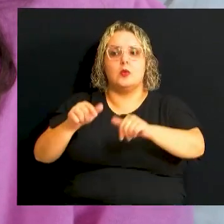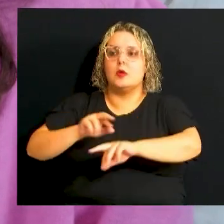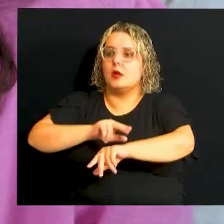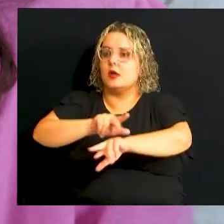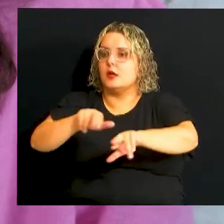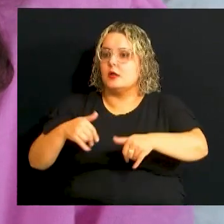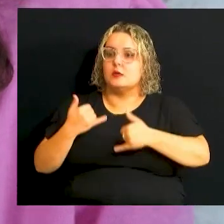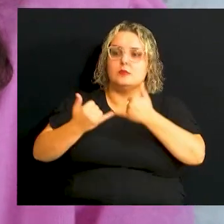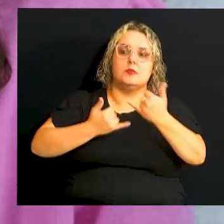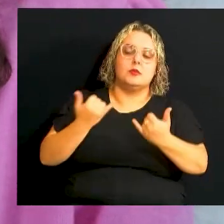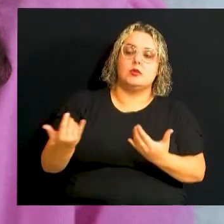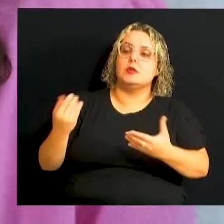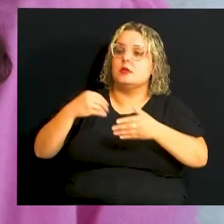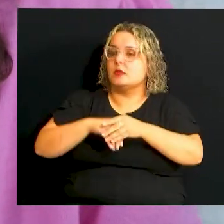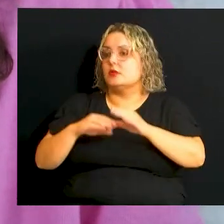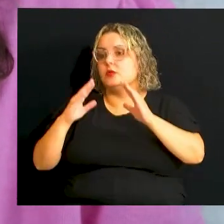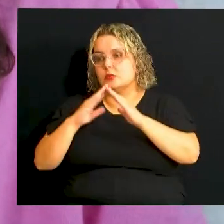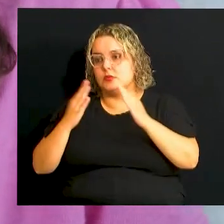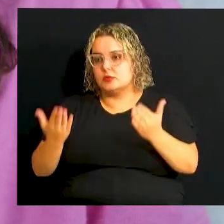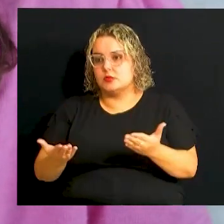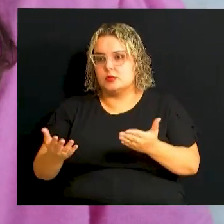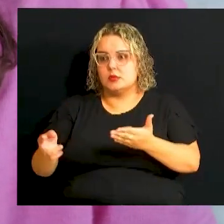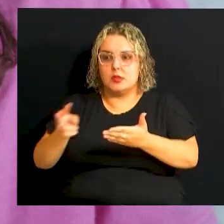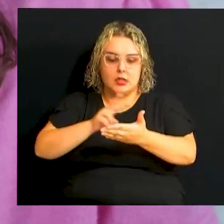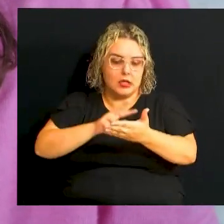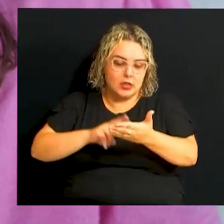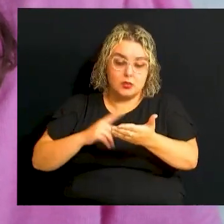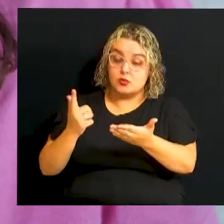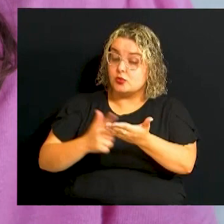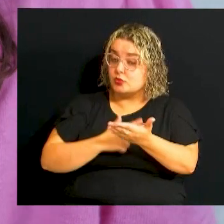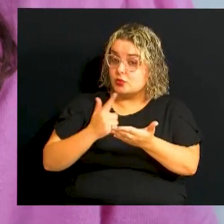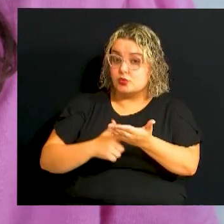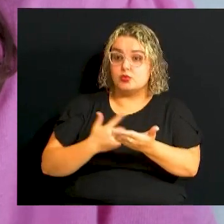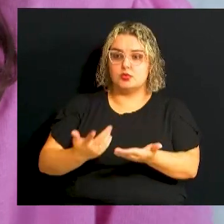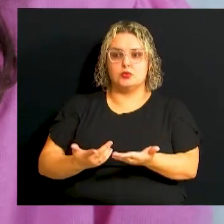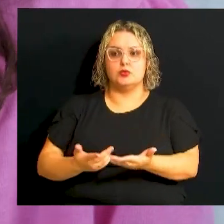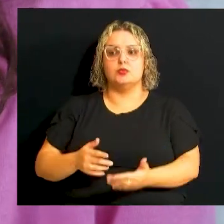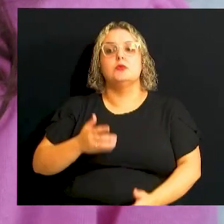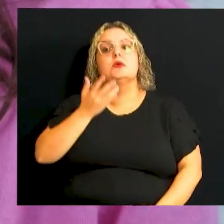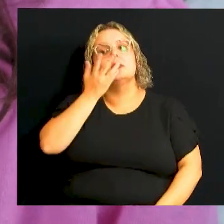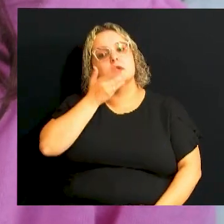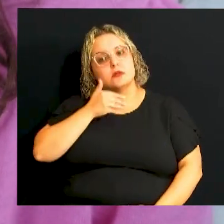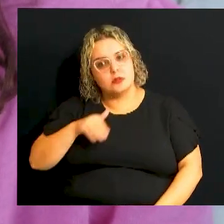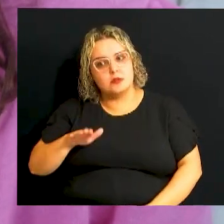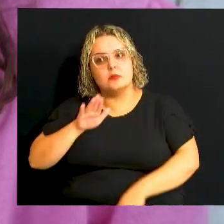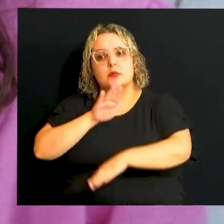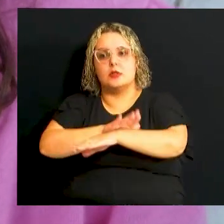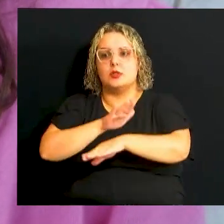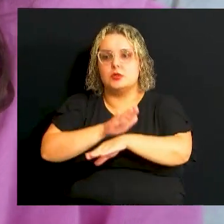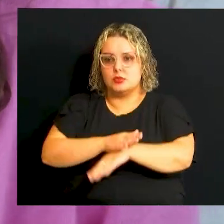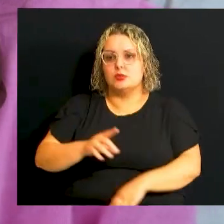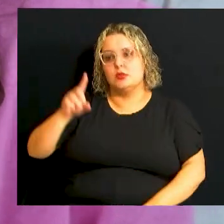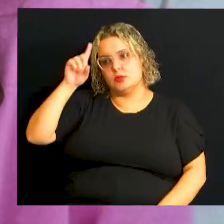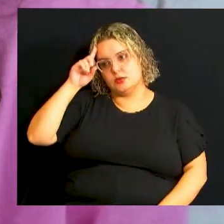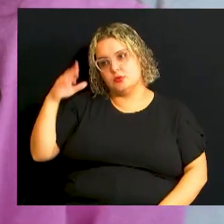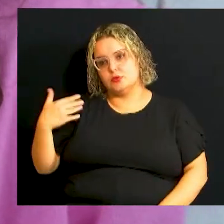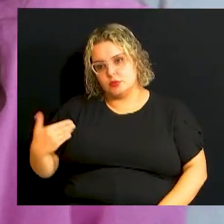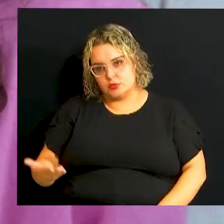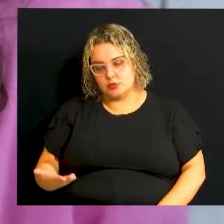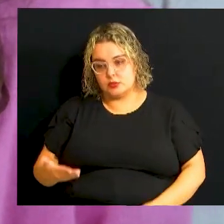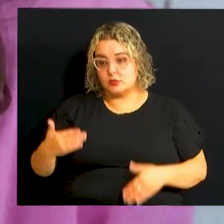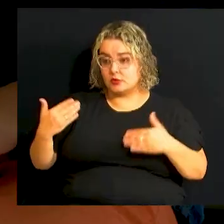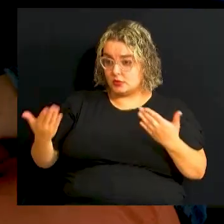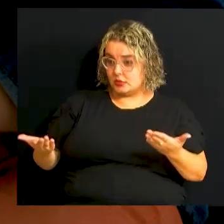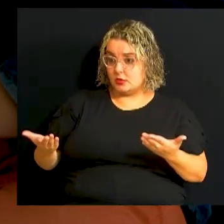ambientes diferentes, brincadeiras em casa, leitura de livros e colocar a criança para ajudar nas atividades do dia a